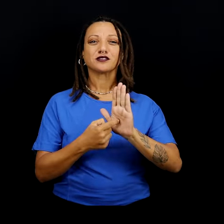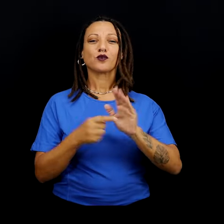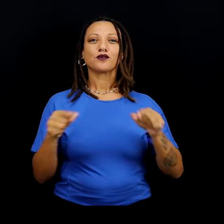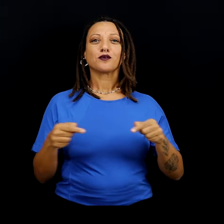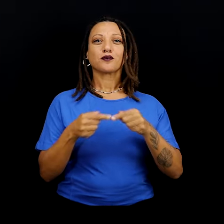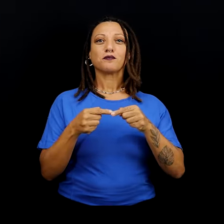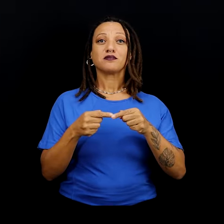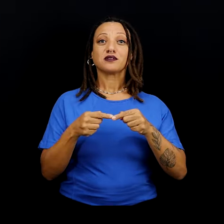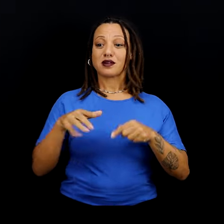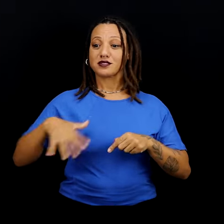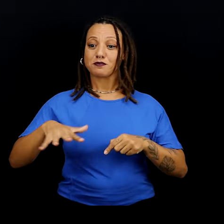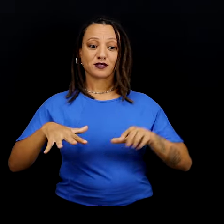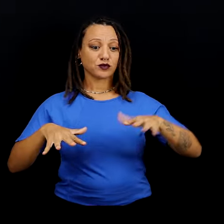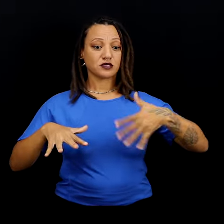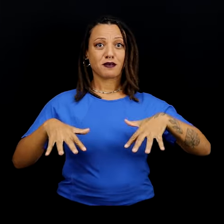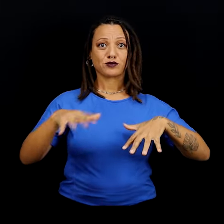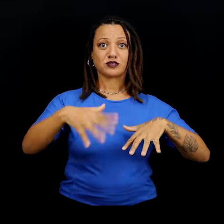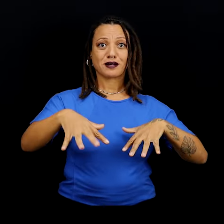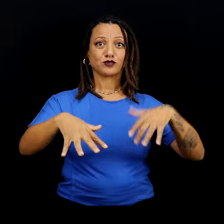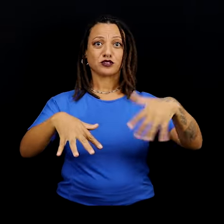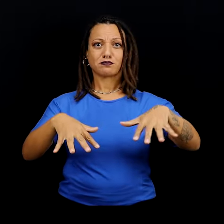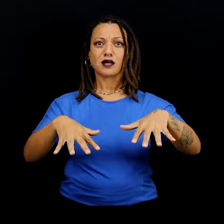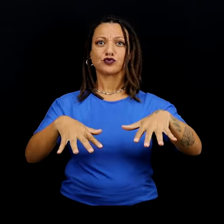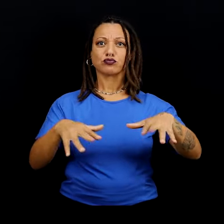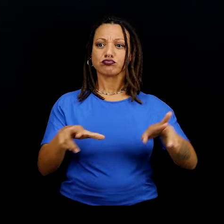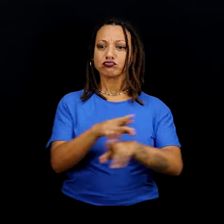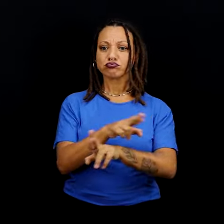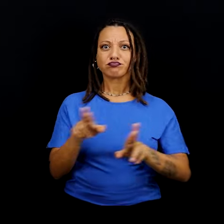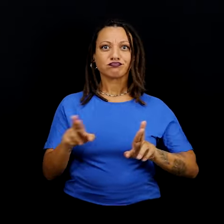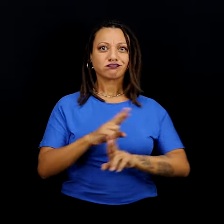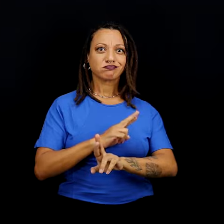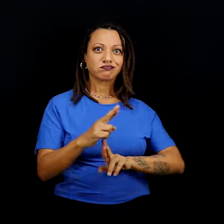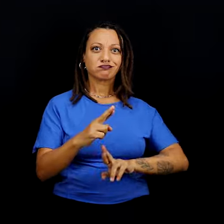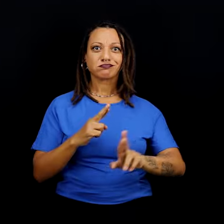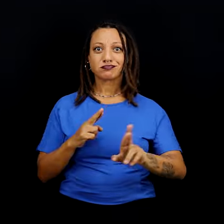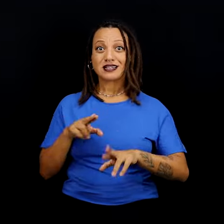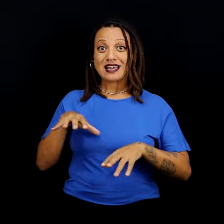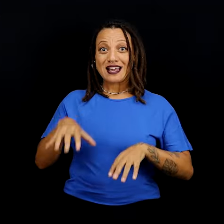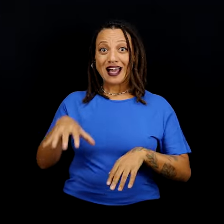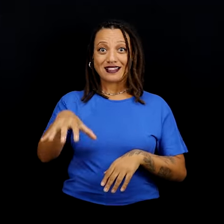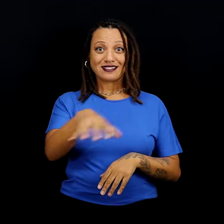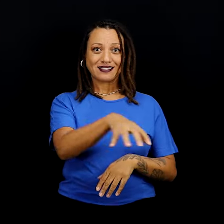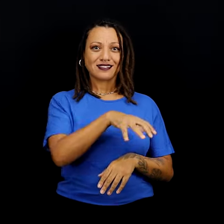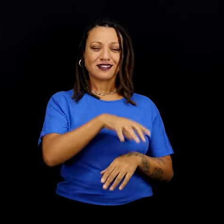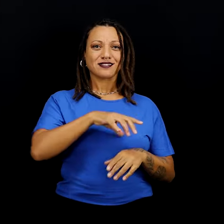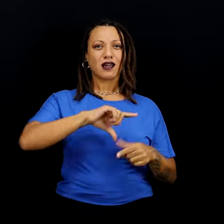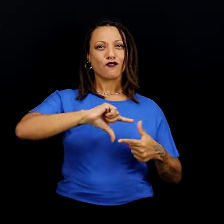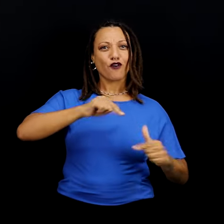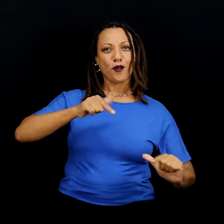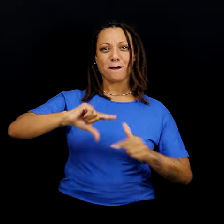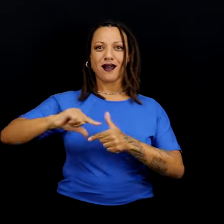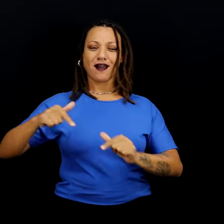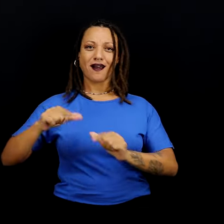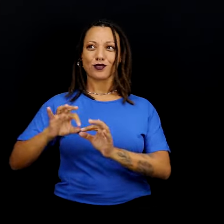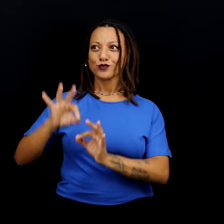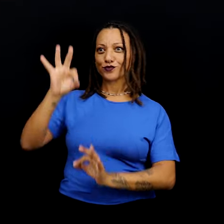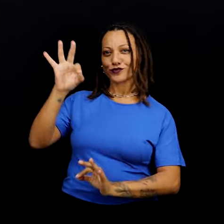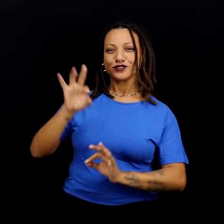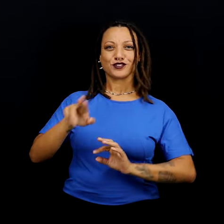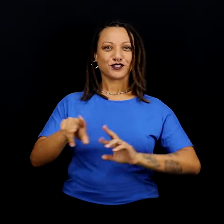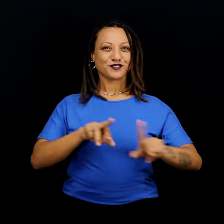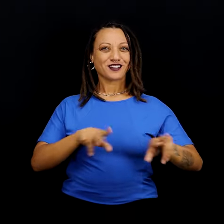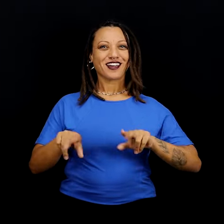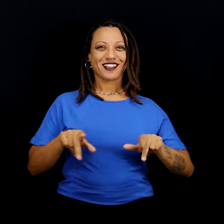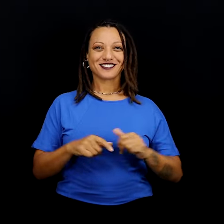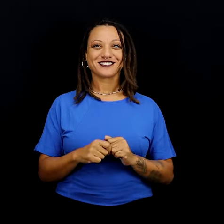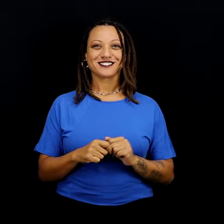um diálogo entre os espaços, onde cada um tem um formato, um pé direito, que determina a ocupação. Então, nesse primeiro